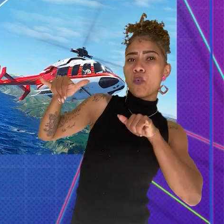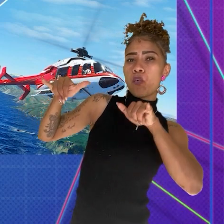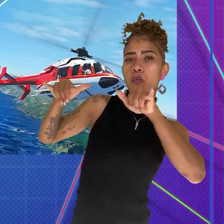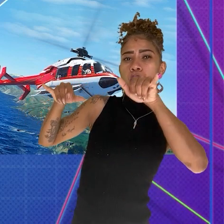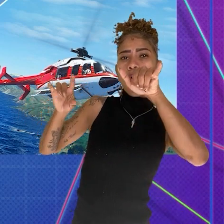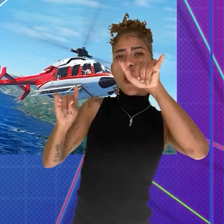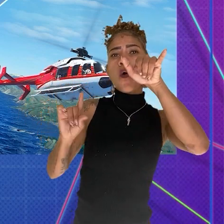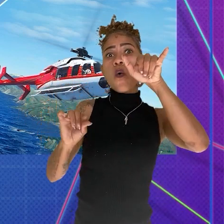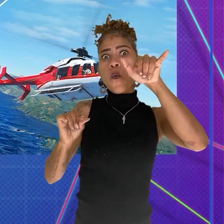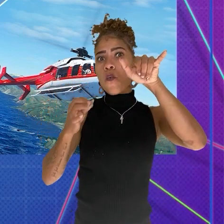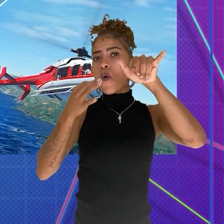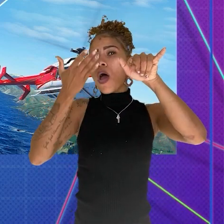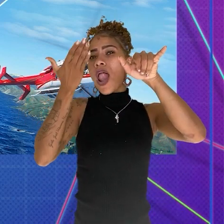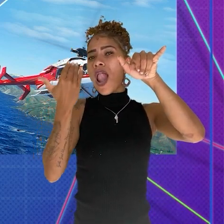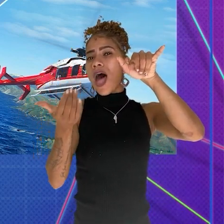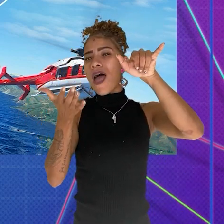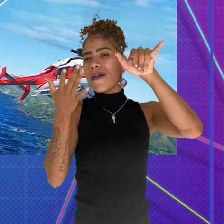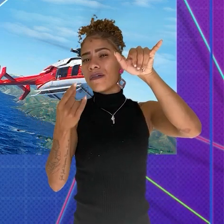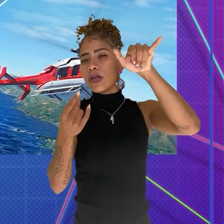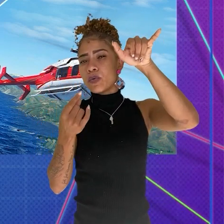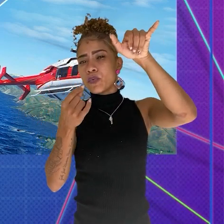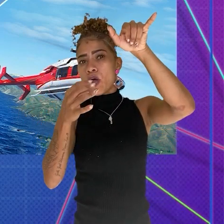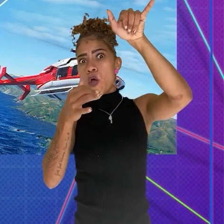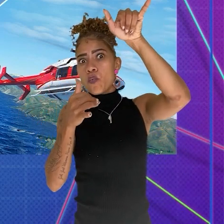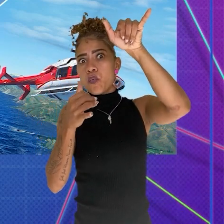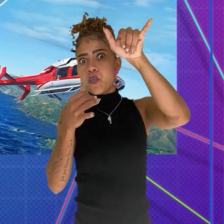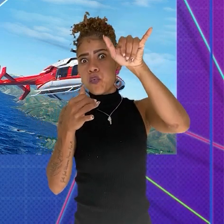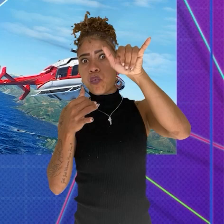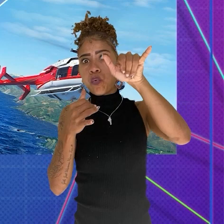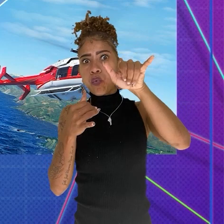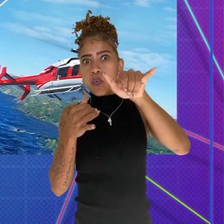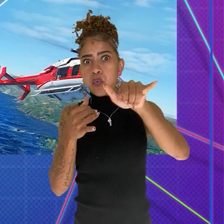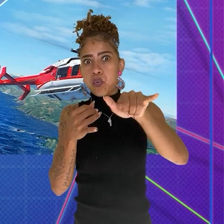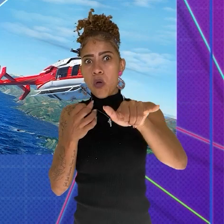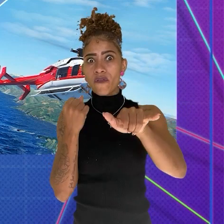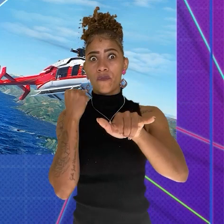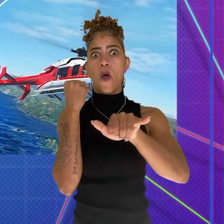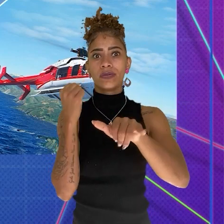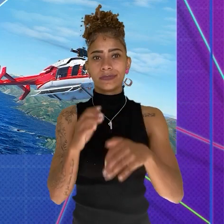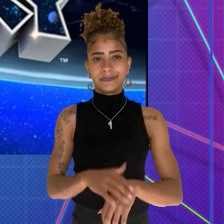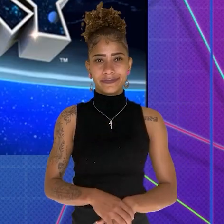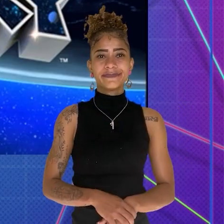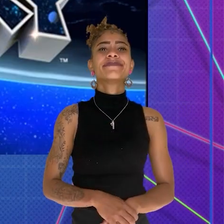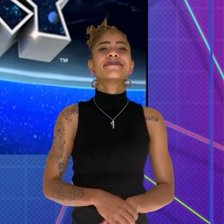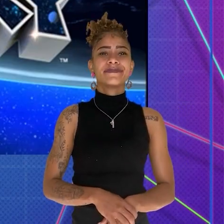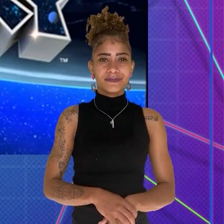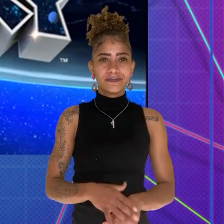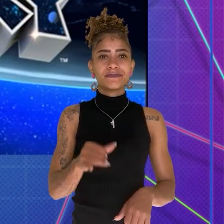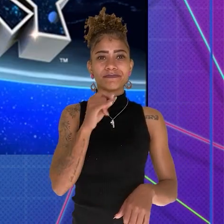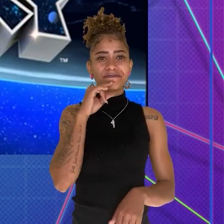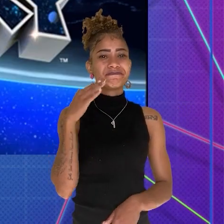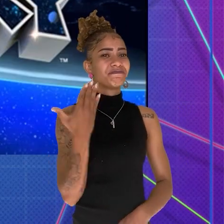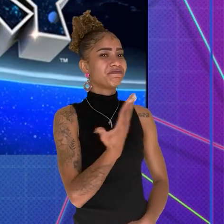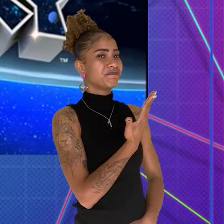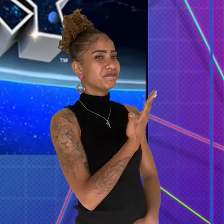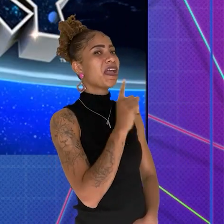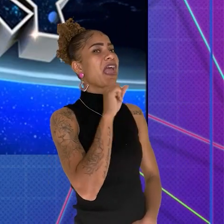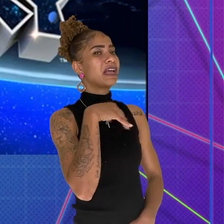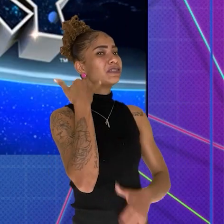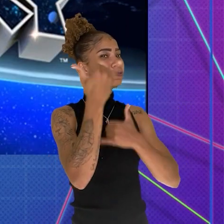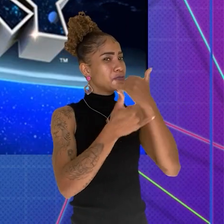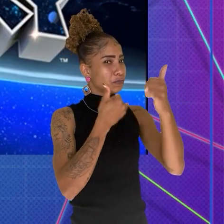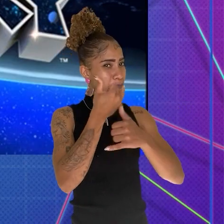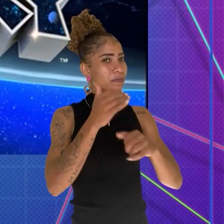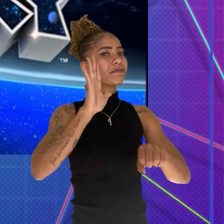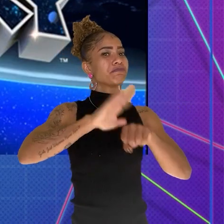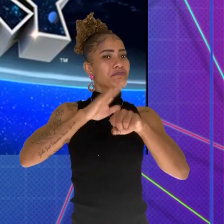jogador sobe, o som se torna mais suave, enquanto que à medida que o jogador desce, o som se torna mais intenso. Super Mario Galaxy. Esse